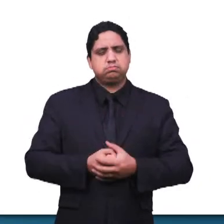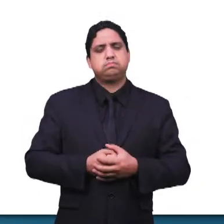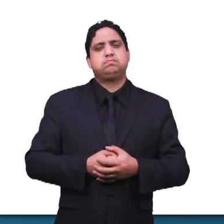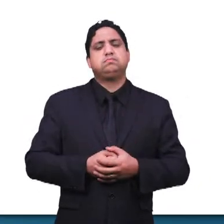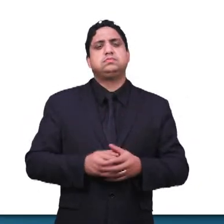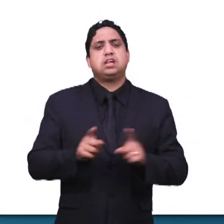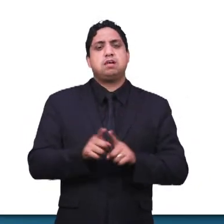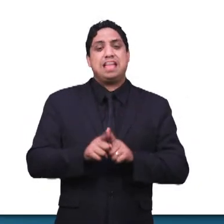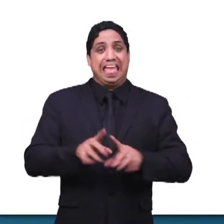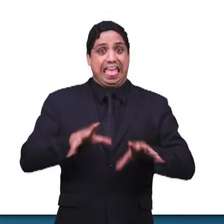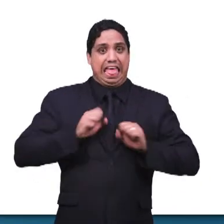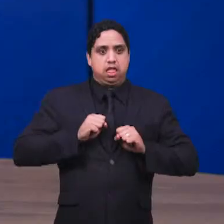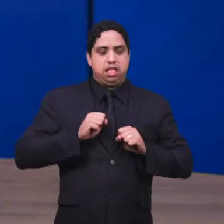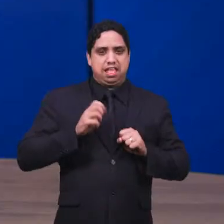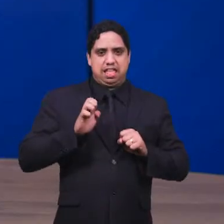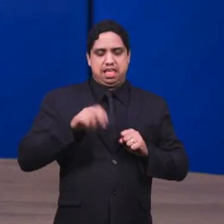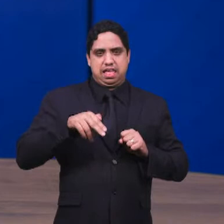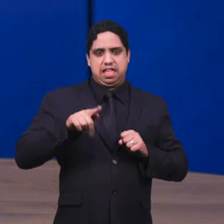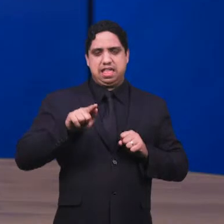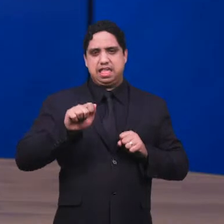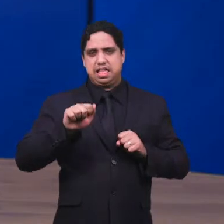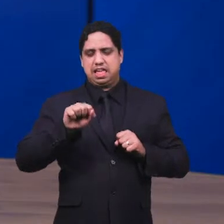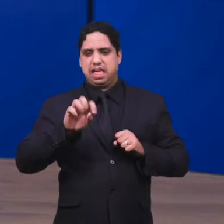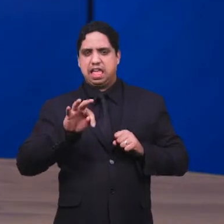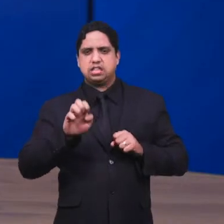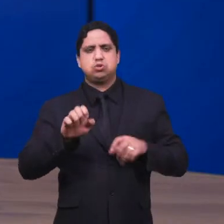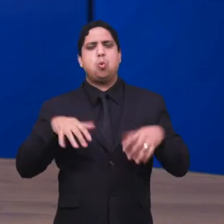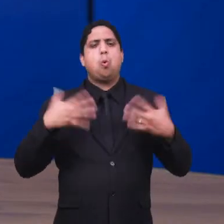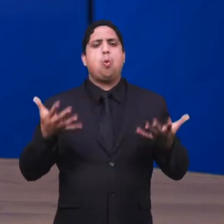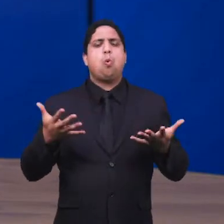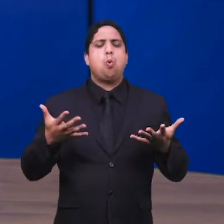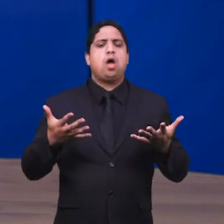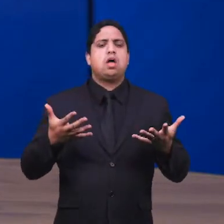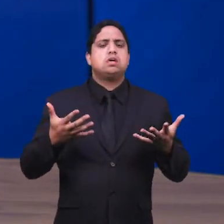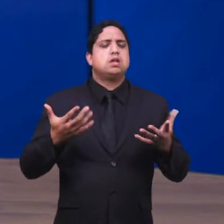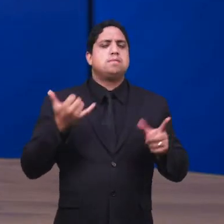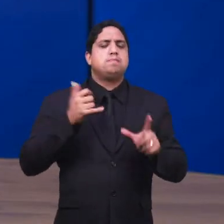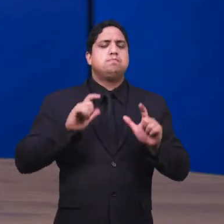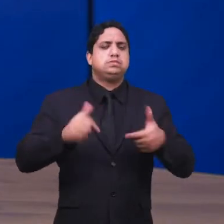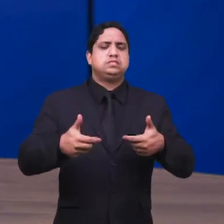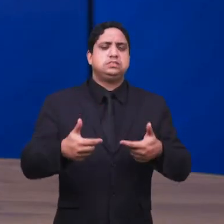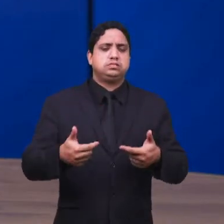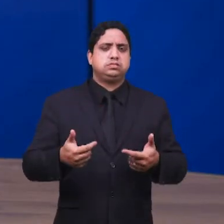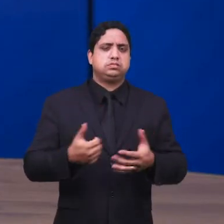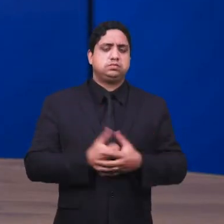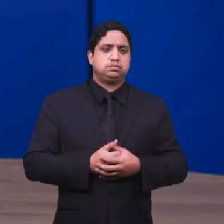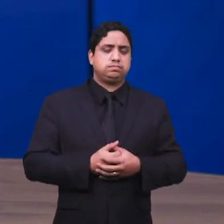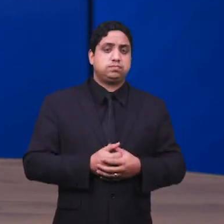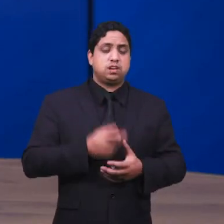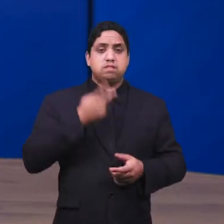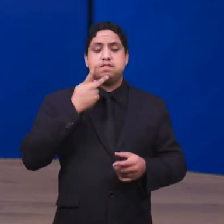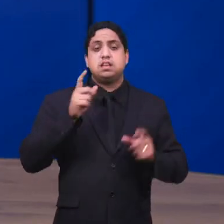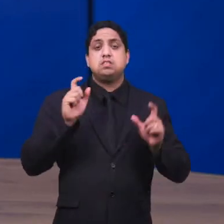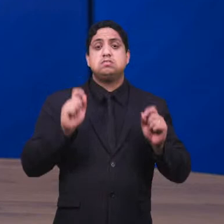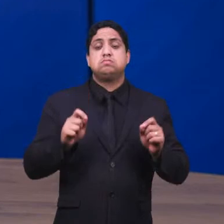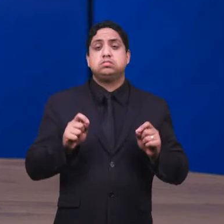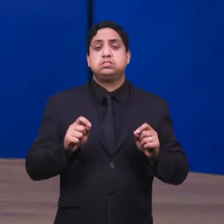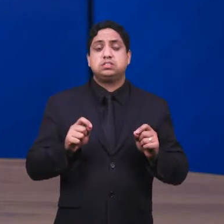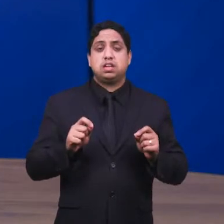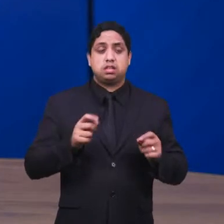aplicação profética dessa expressão? Quando ela fala lavados em leite, postos em engaste, está se referindo ainda